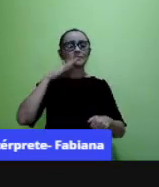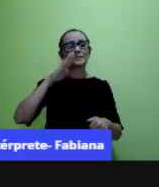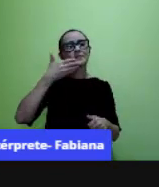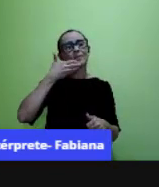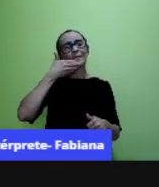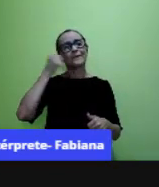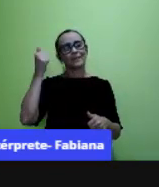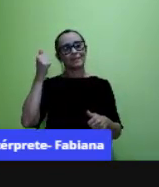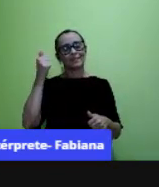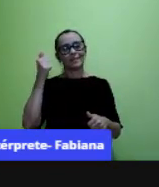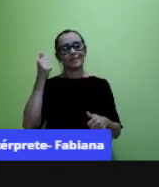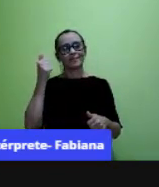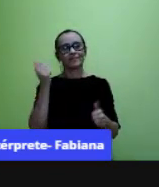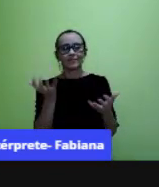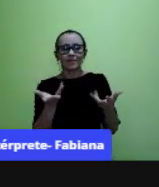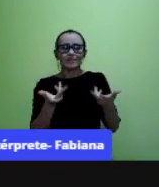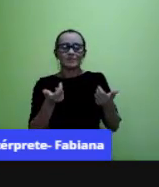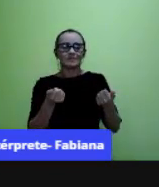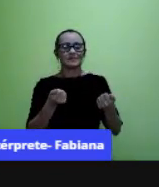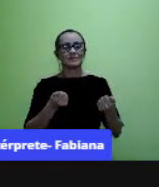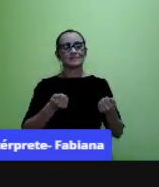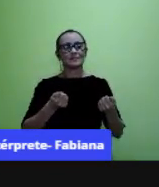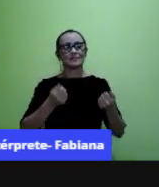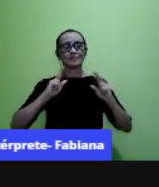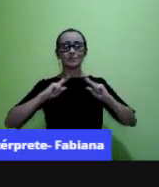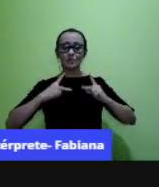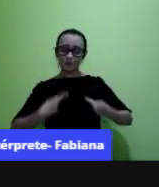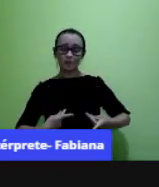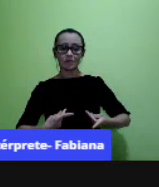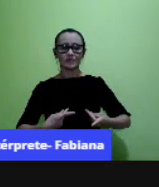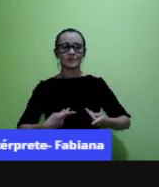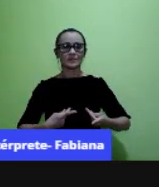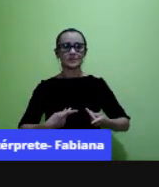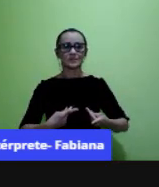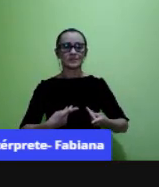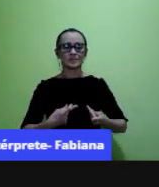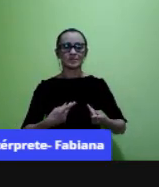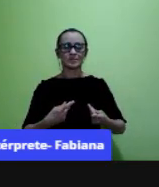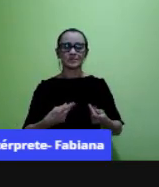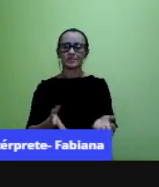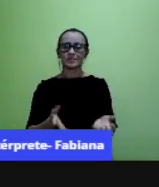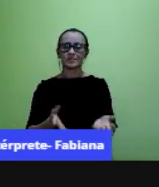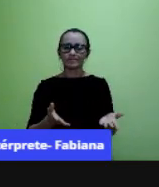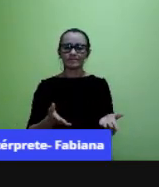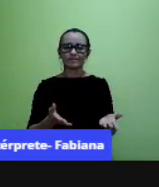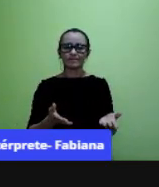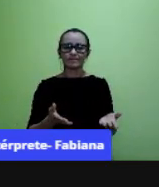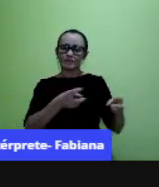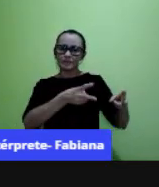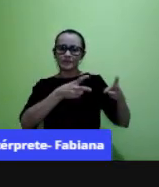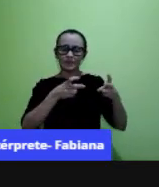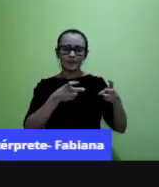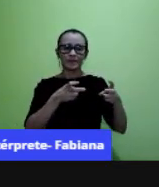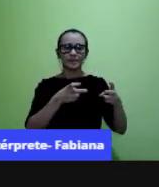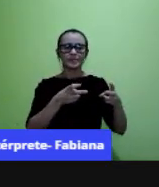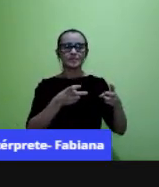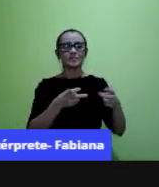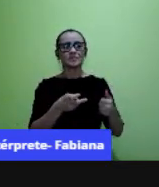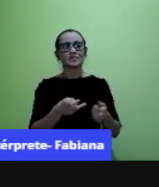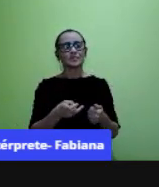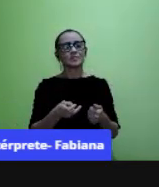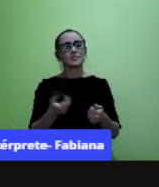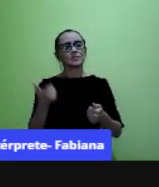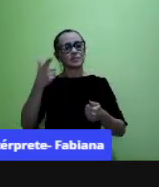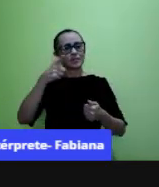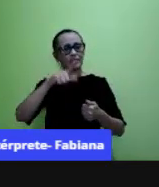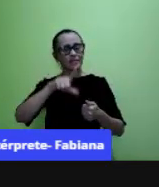daquela capacidade dela, motora. Então, olha a necessidade de repetição, de refazer as